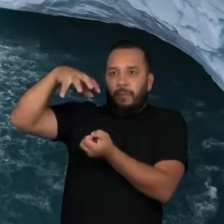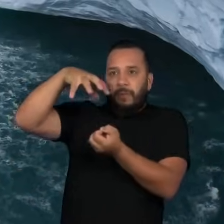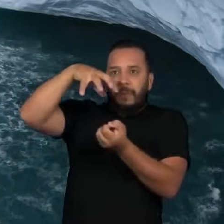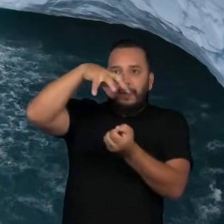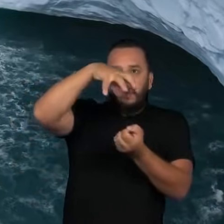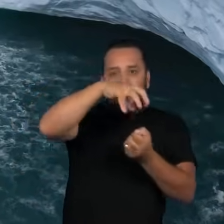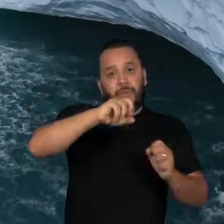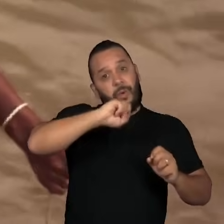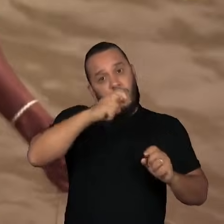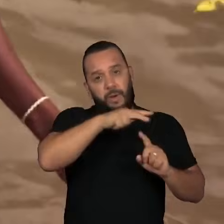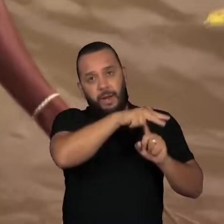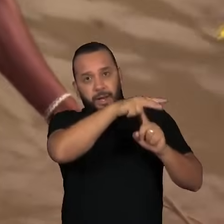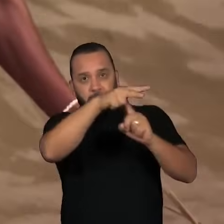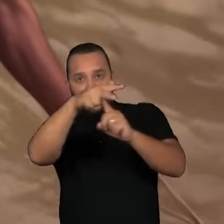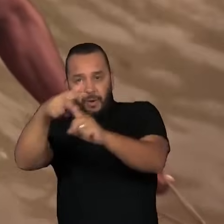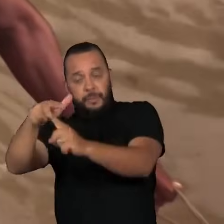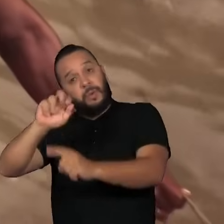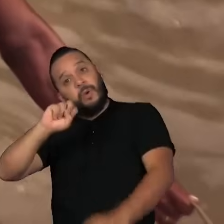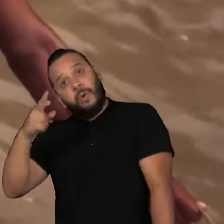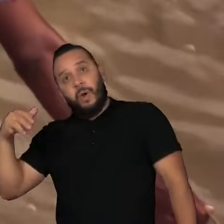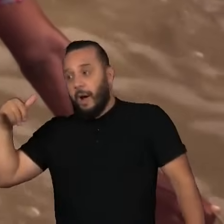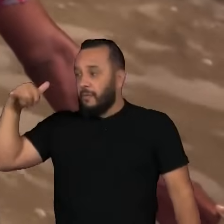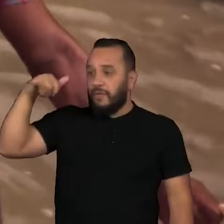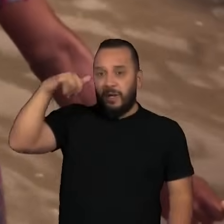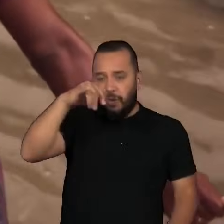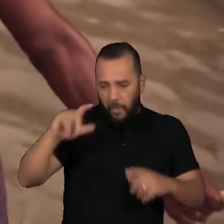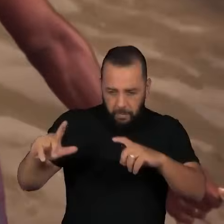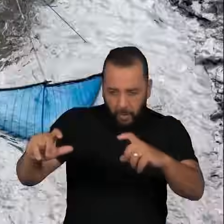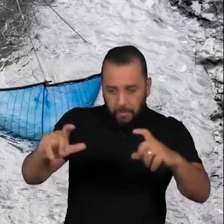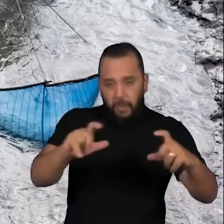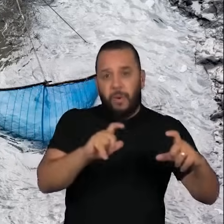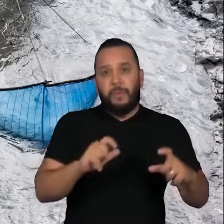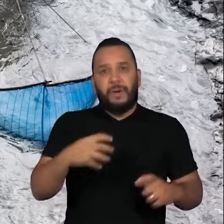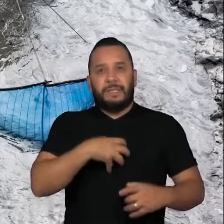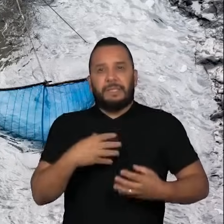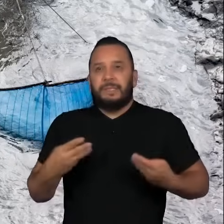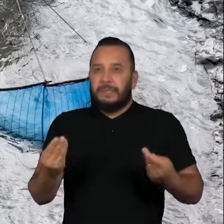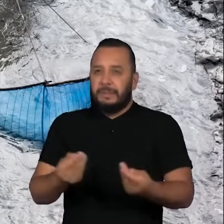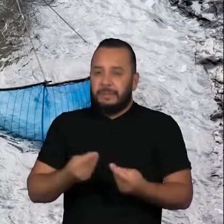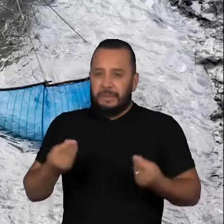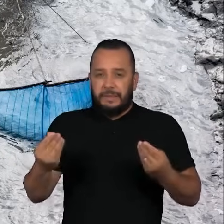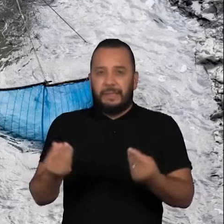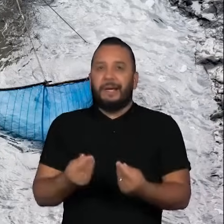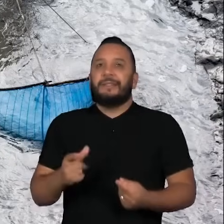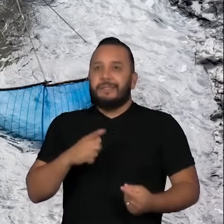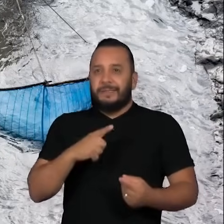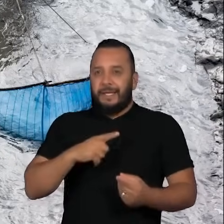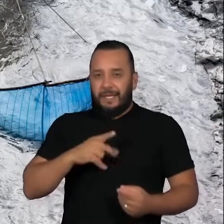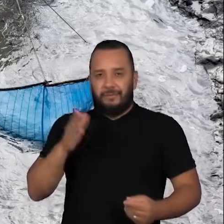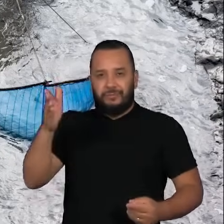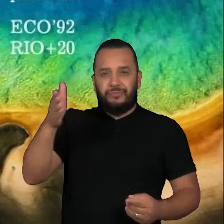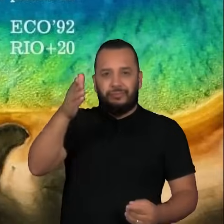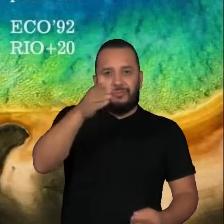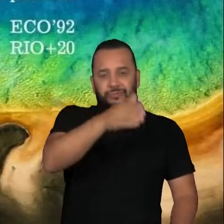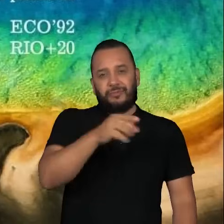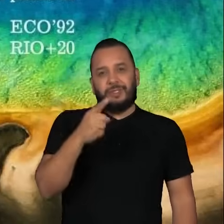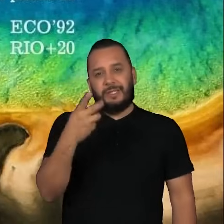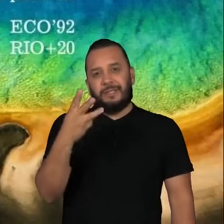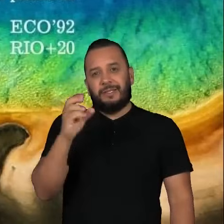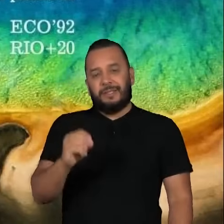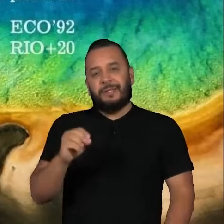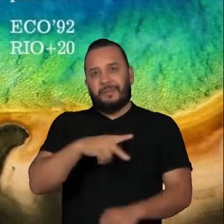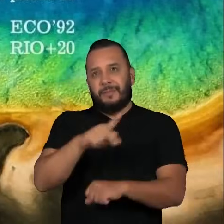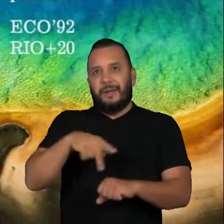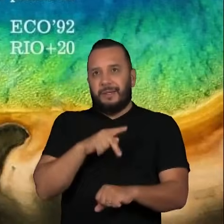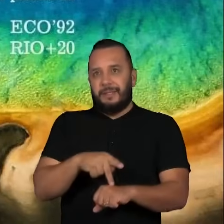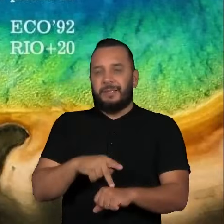aviões. A sensibilidade é a marca registrada do artista, que viajou por 130 países para publicar o